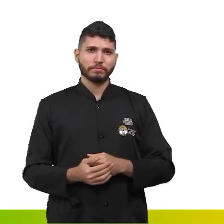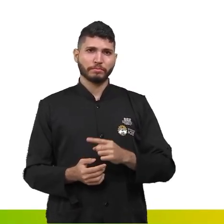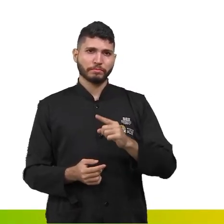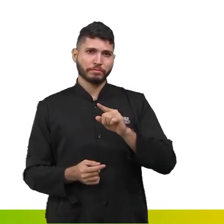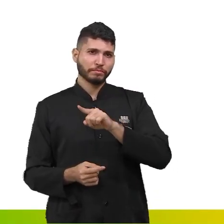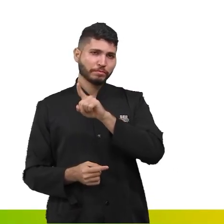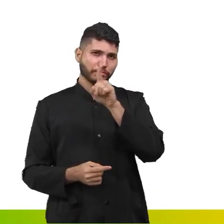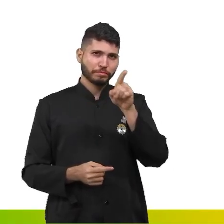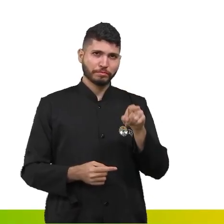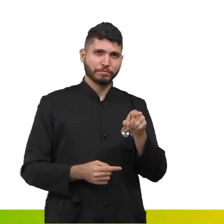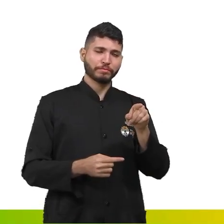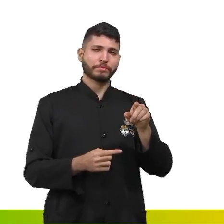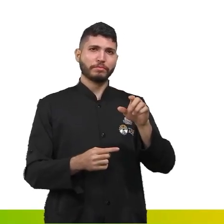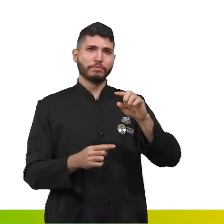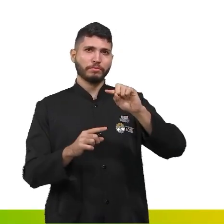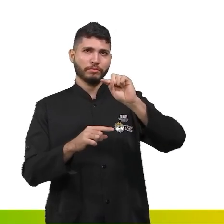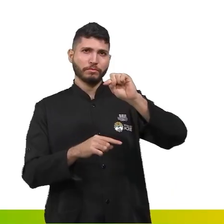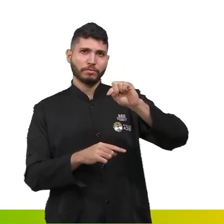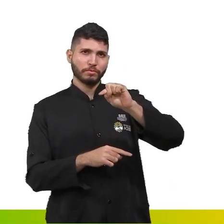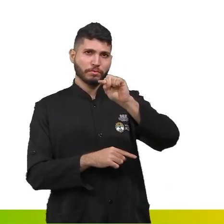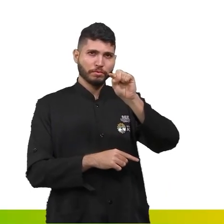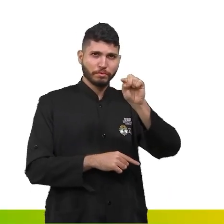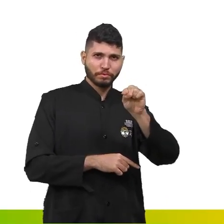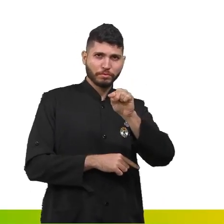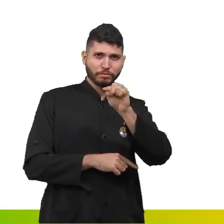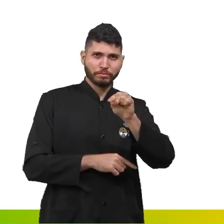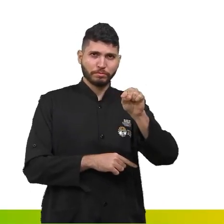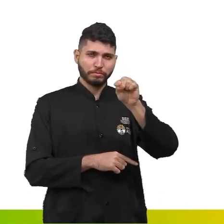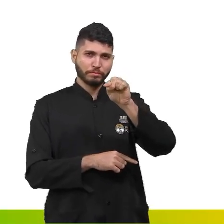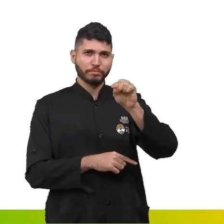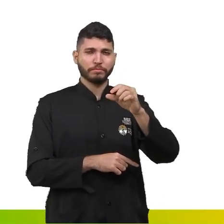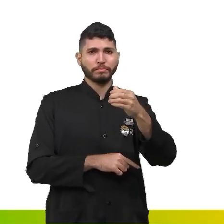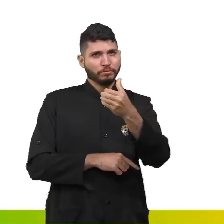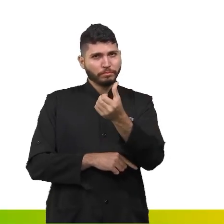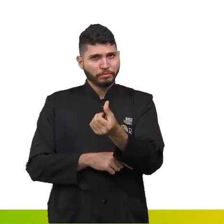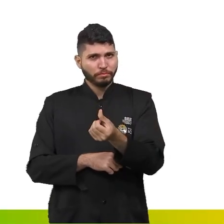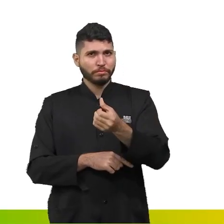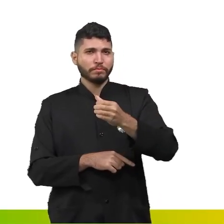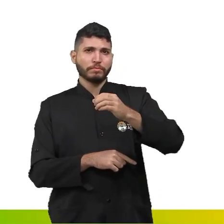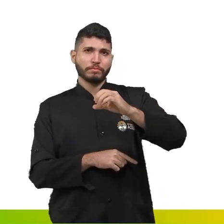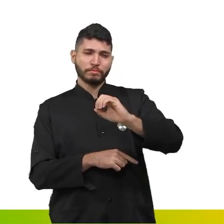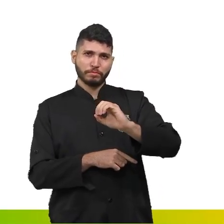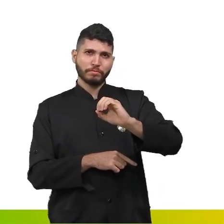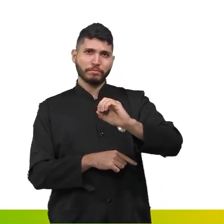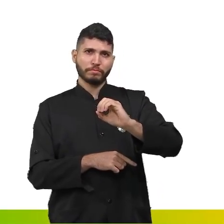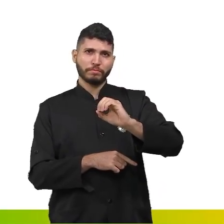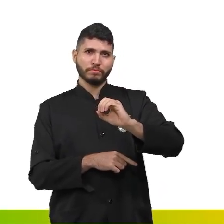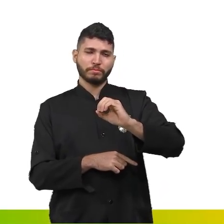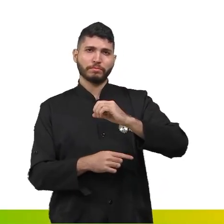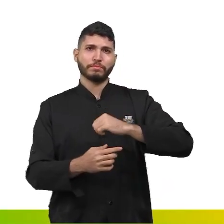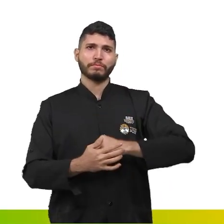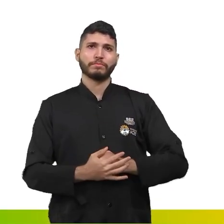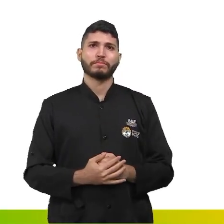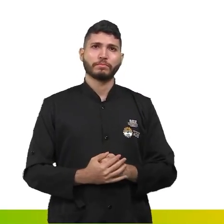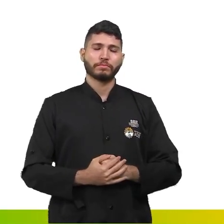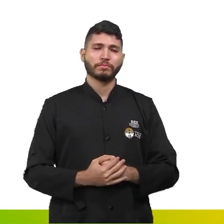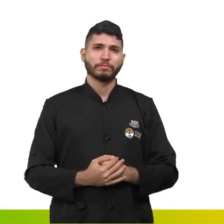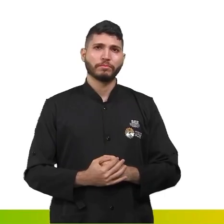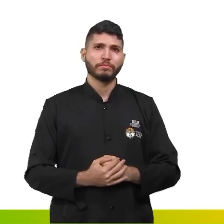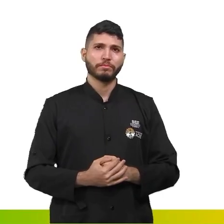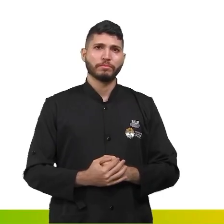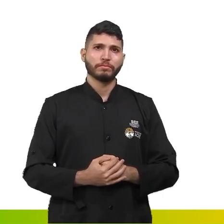cá. Pera aí, deixa eu ajeitar essa seta, né, pessoal? Vamos deixar ela mais bonitinha,